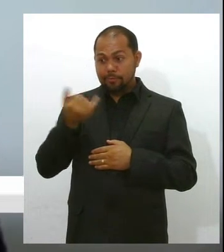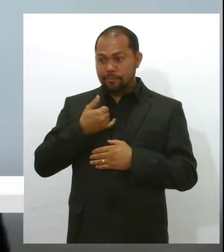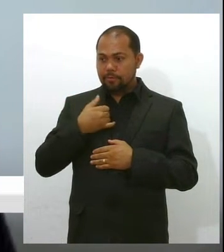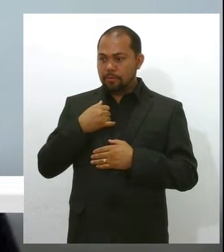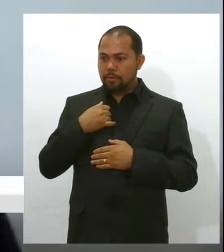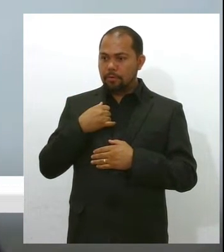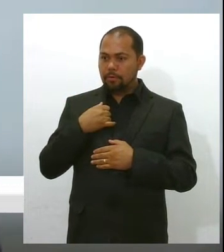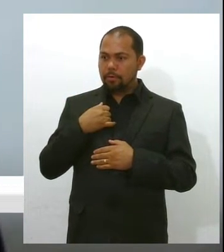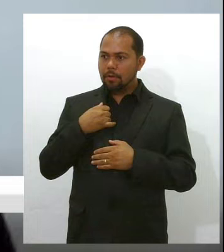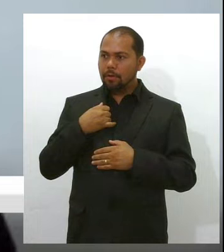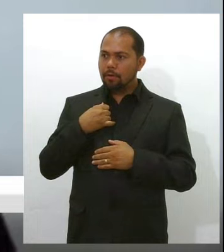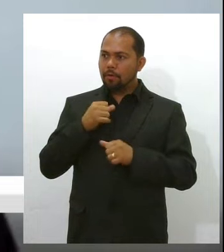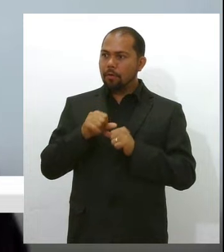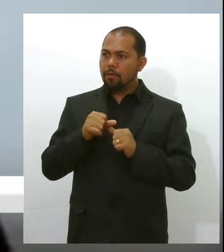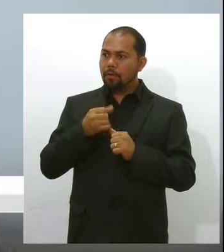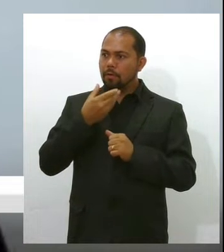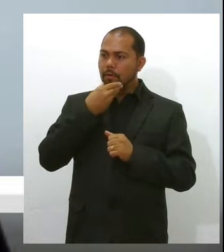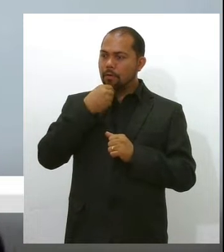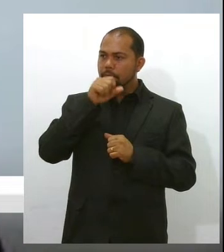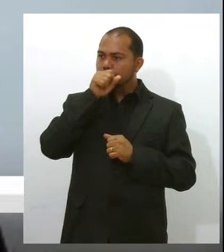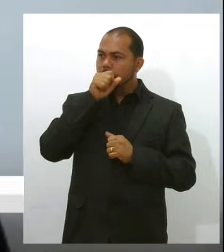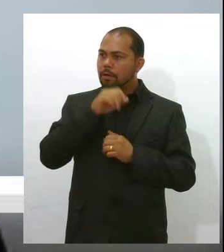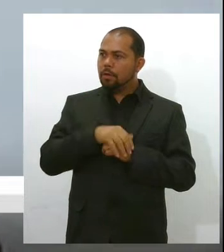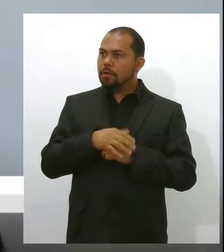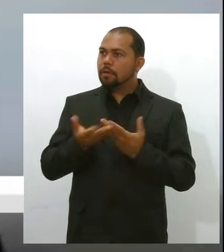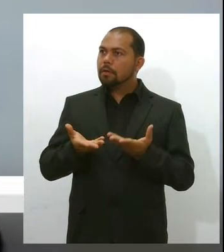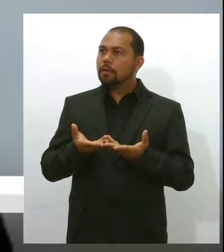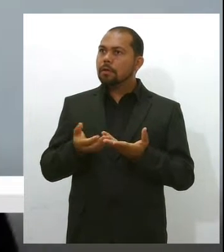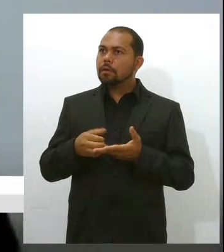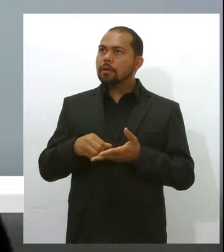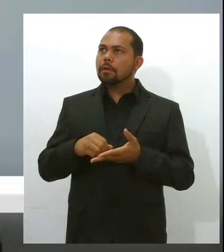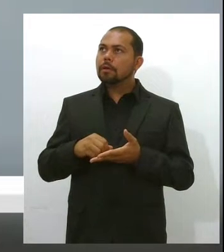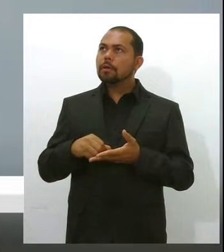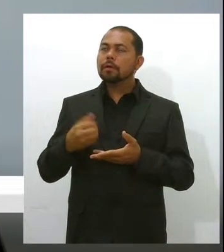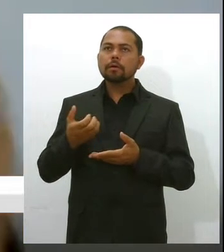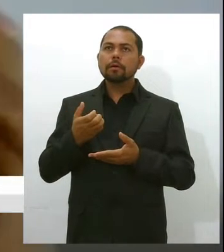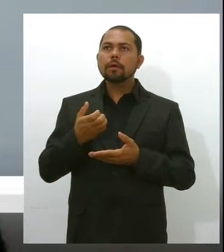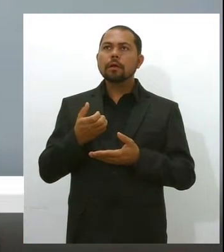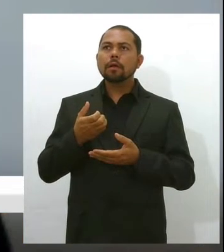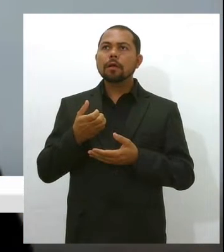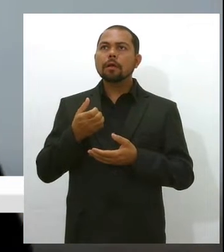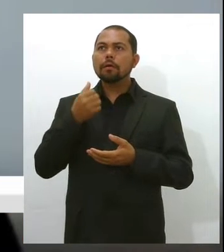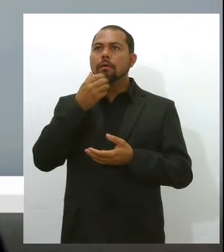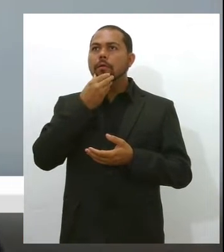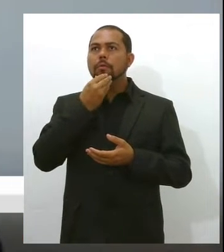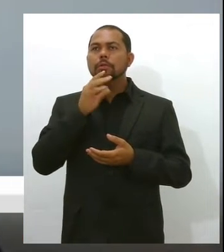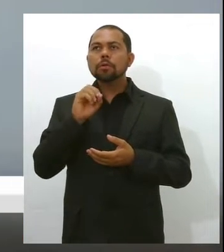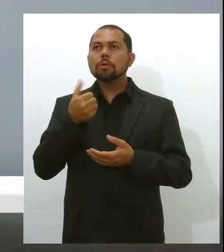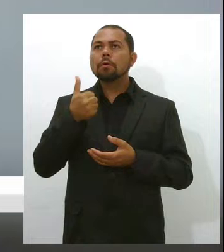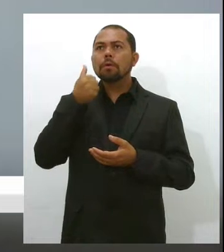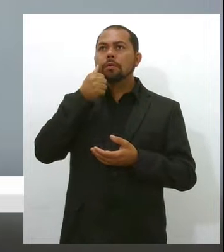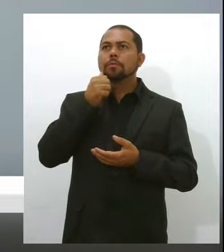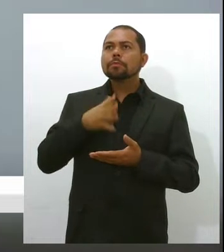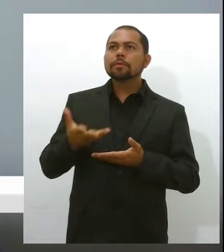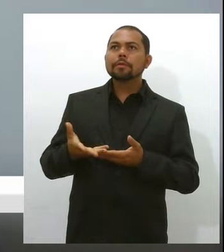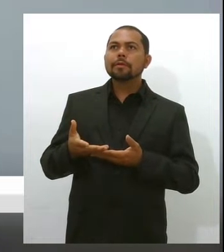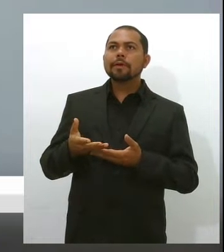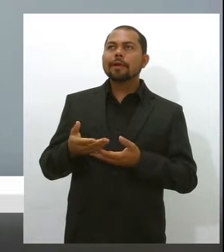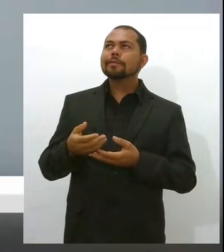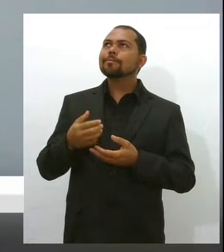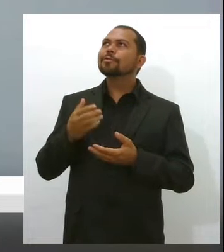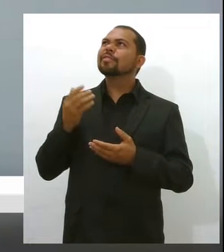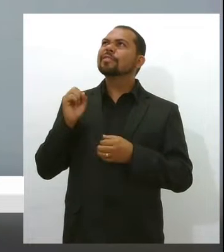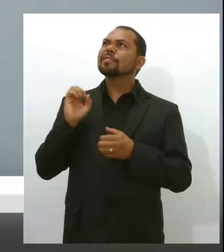ser pai de um menino ou de uma menina, assim. Aí veio algum momento assim, poxa, eu quero ser pai de uma menina, porque eu vou criar uma menina